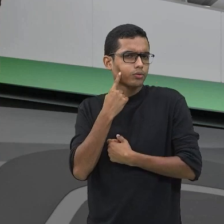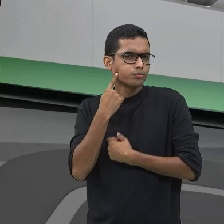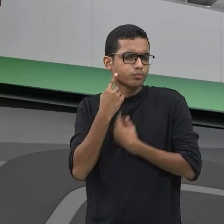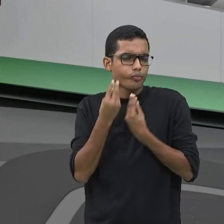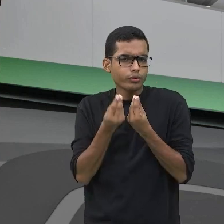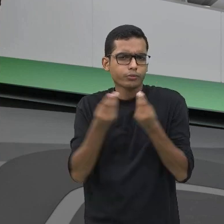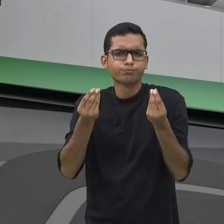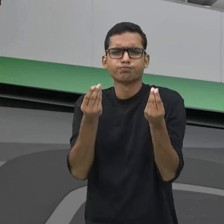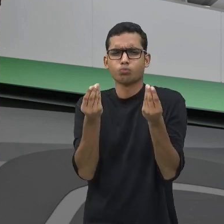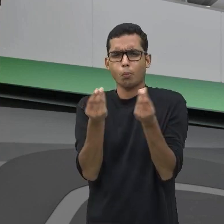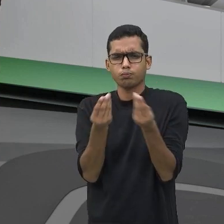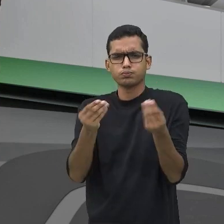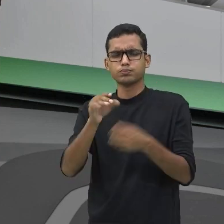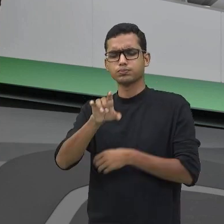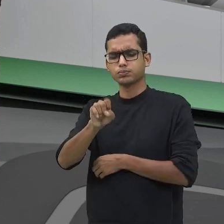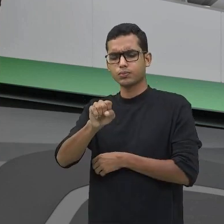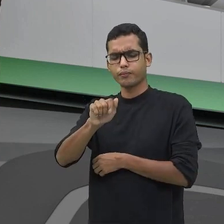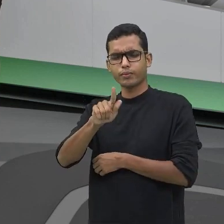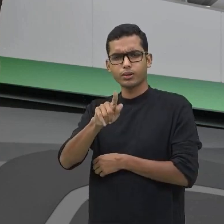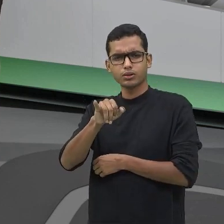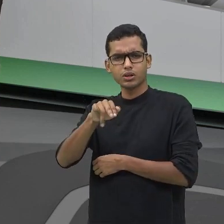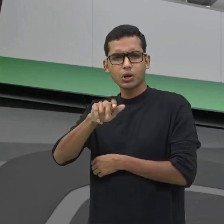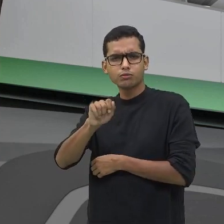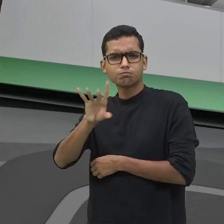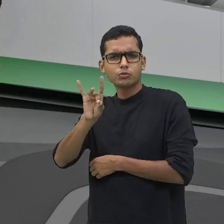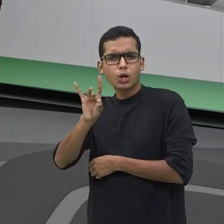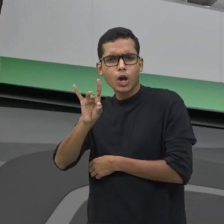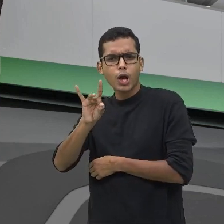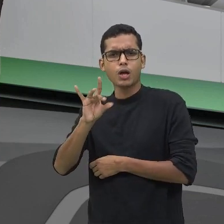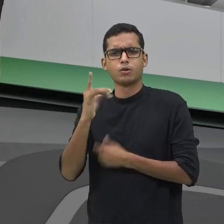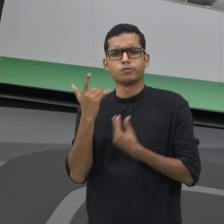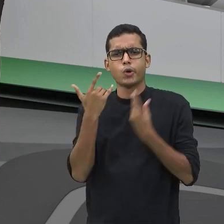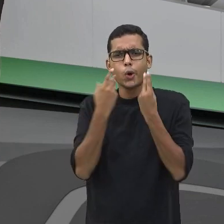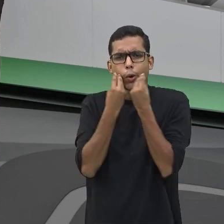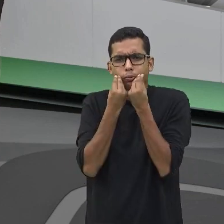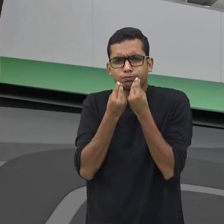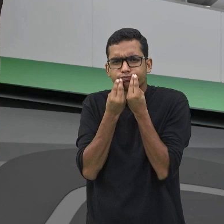saliva, ela serve para quebrar